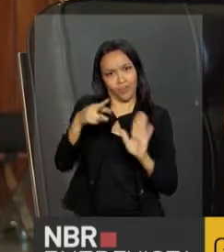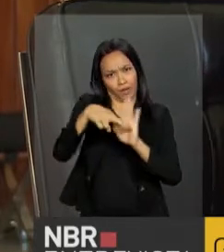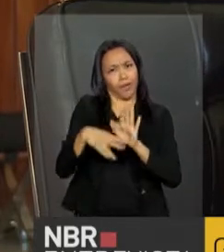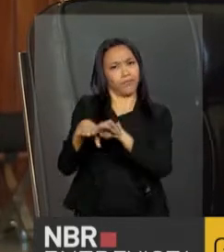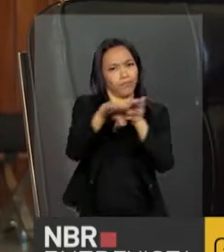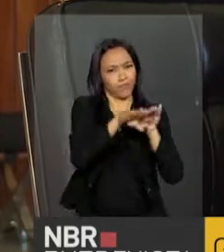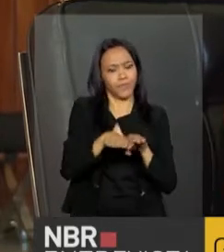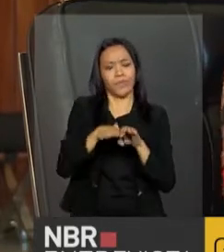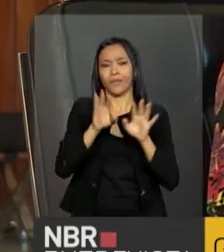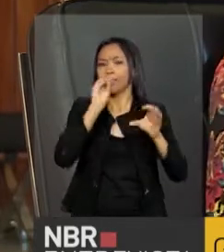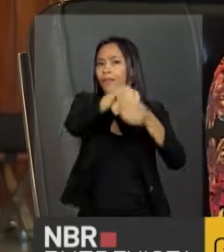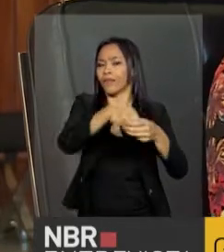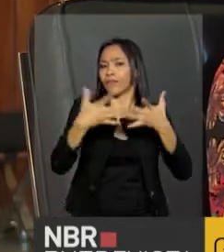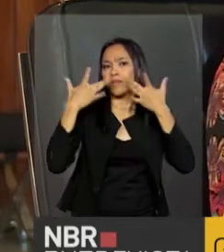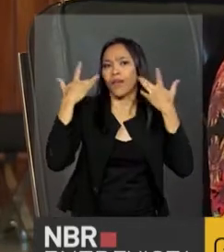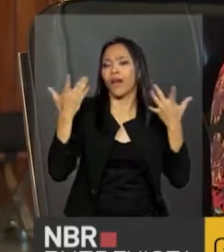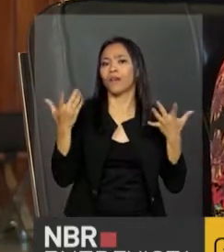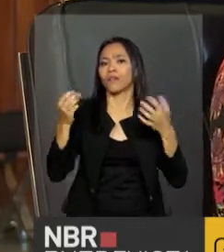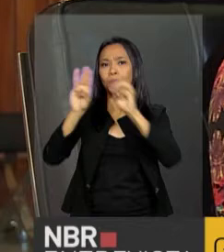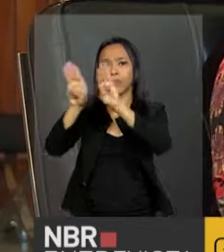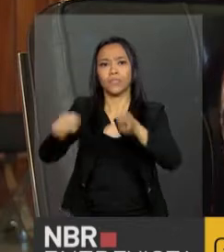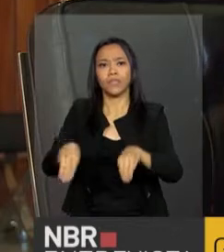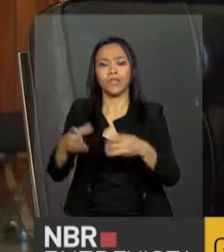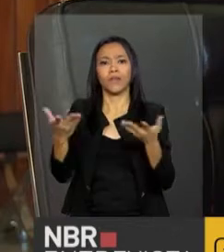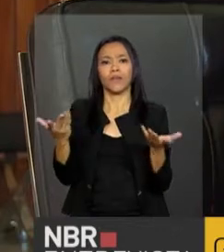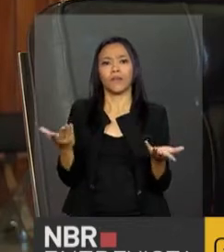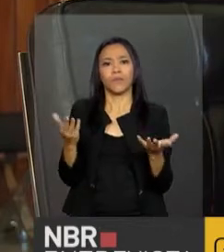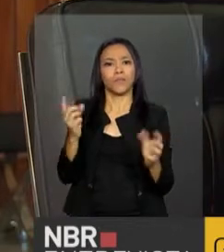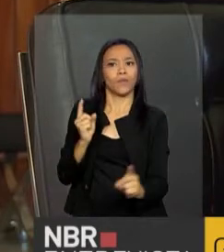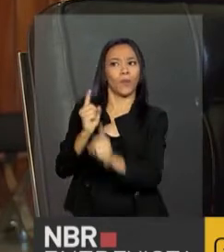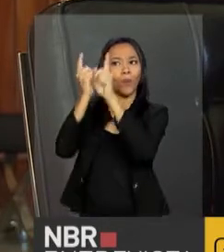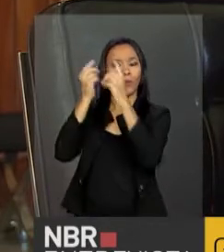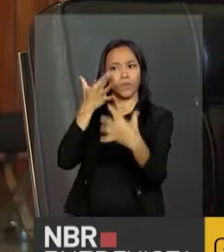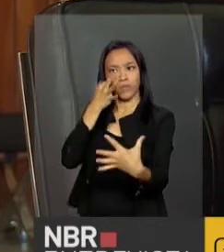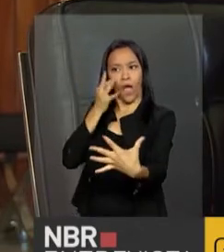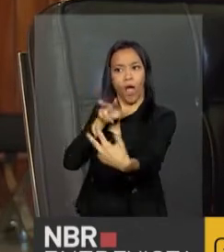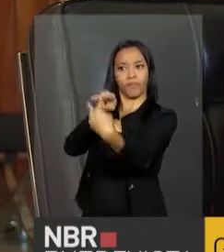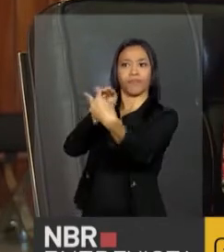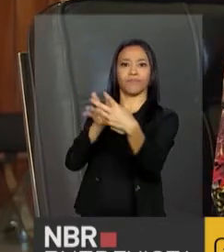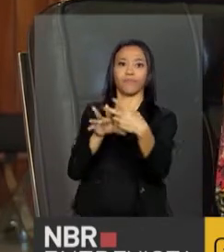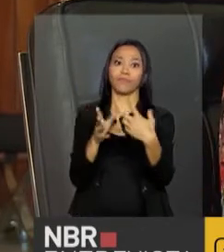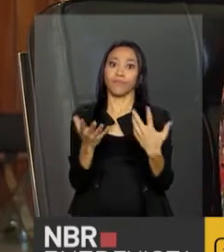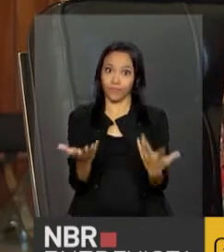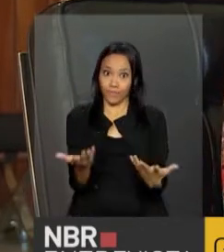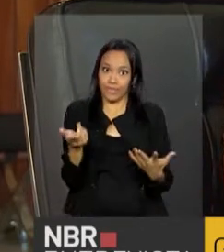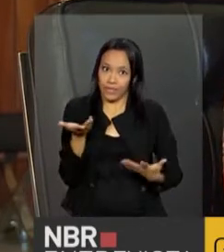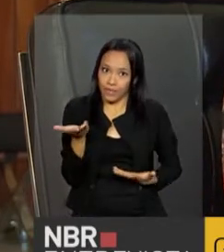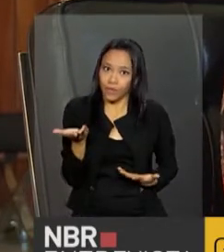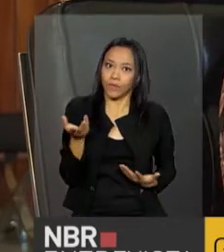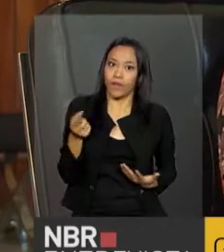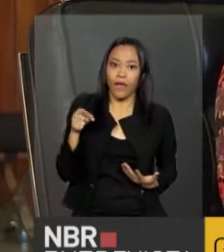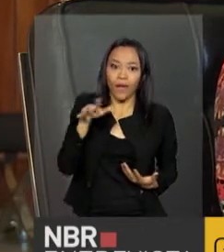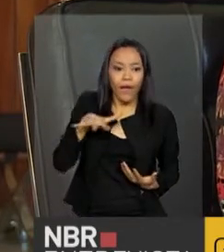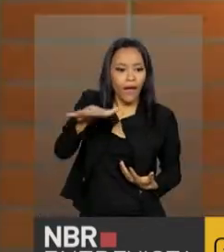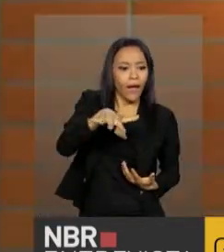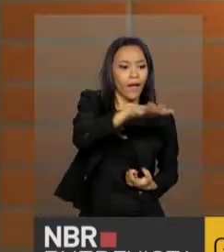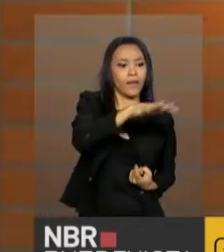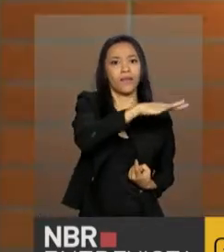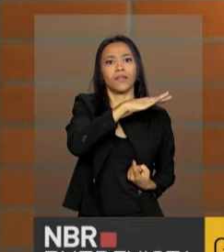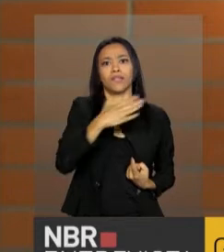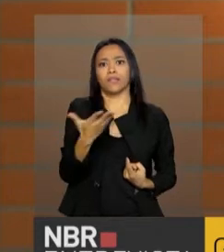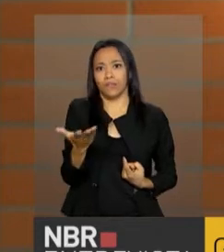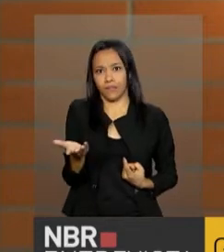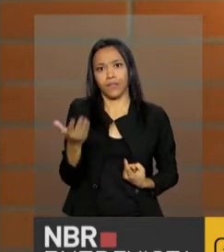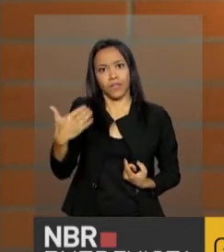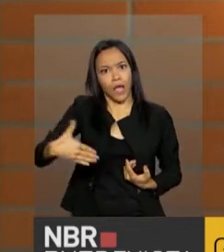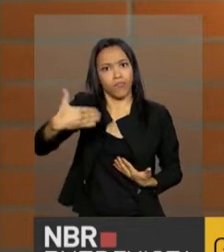no teatro, em museus, em eventos presenciais, que também são áreas que estão em